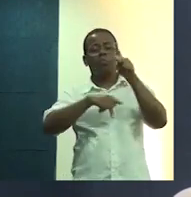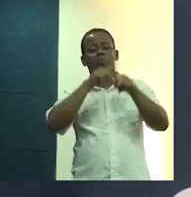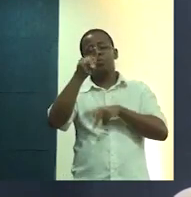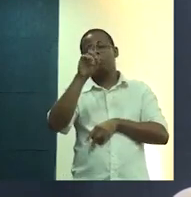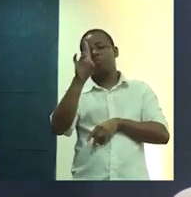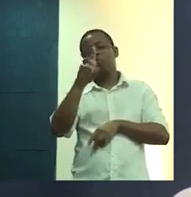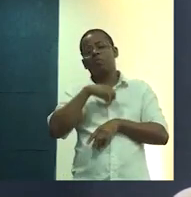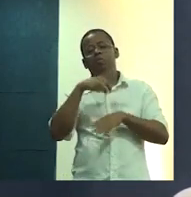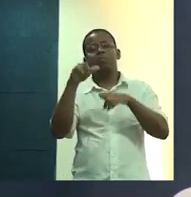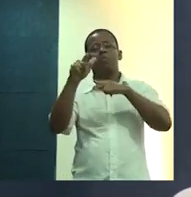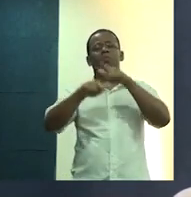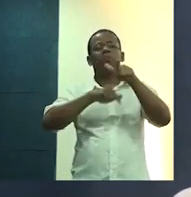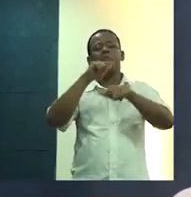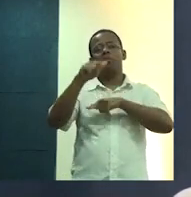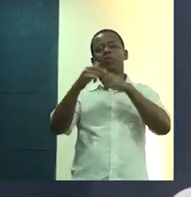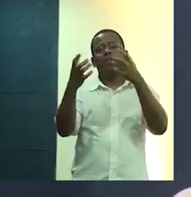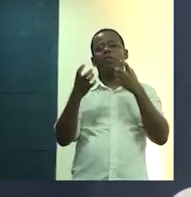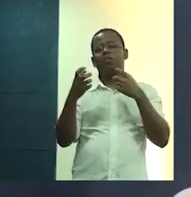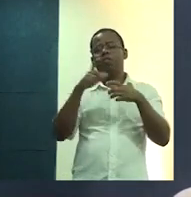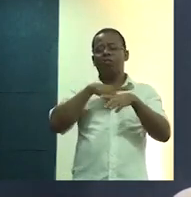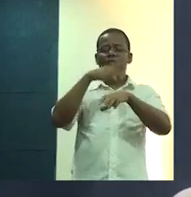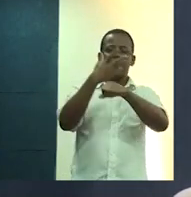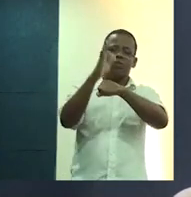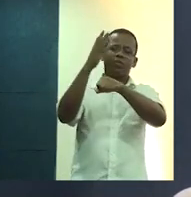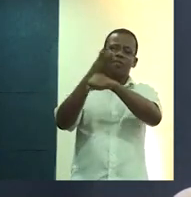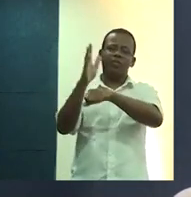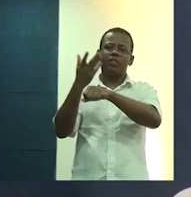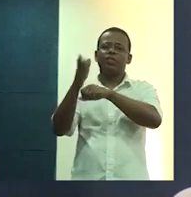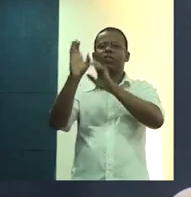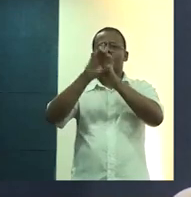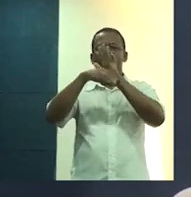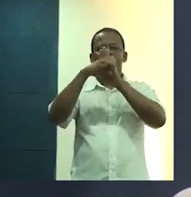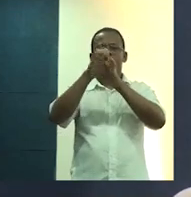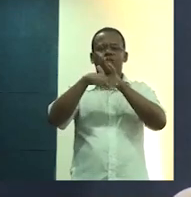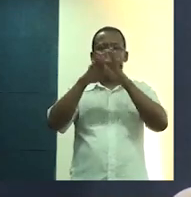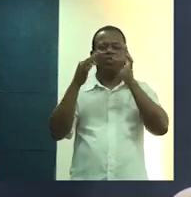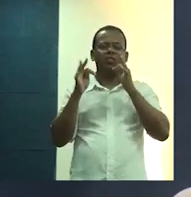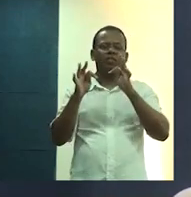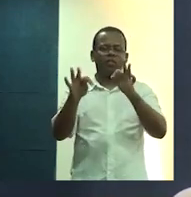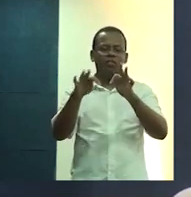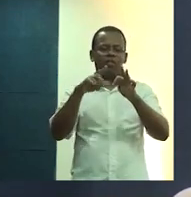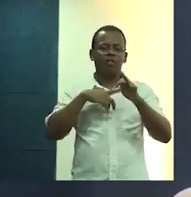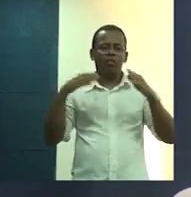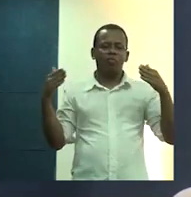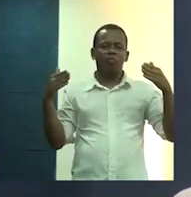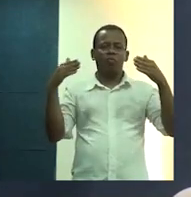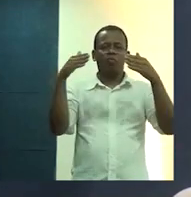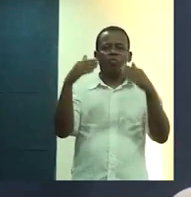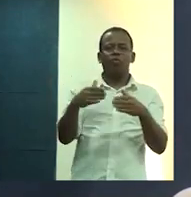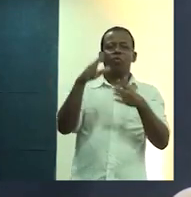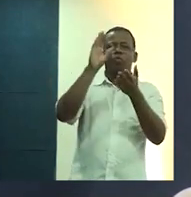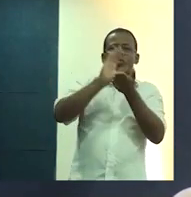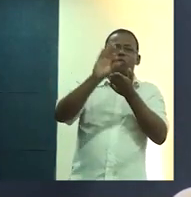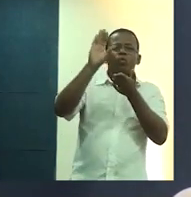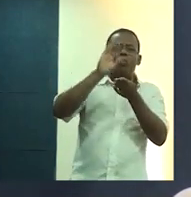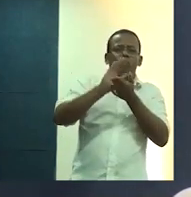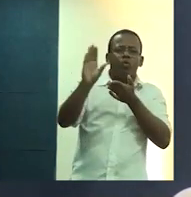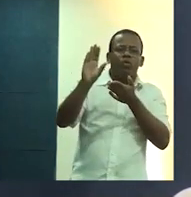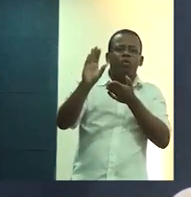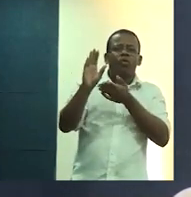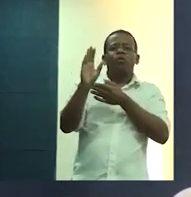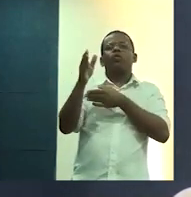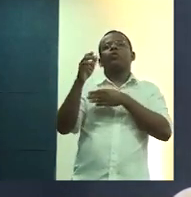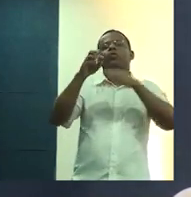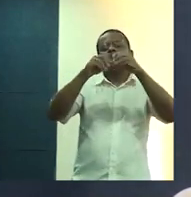de emprego então a gente tá querendo fazer uma série de ações o ministério da Ciência e Tecnologia tem tem uma linha específica volumosa de recursos para